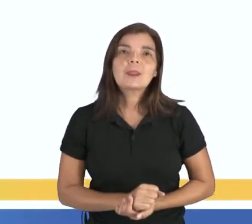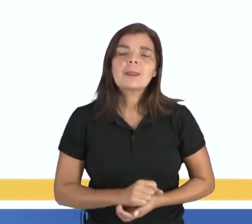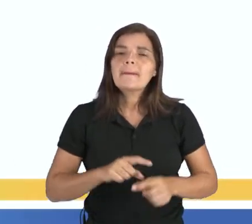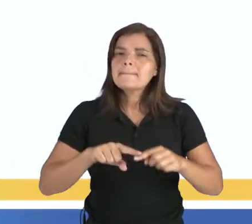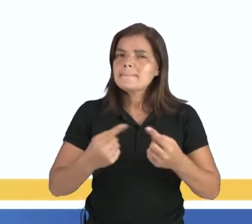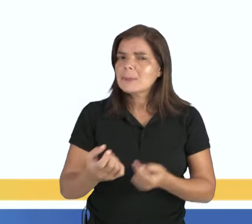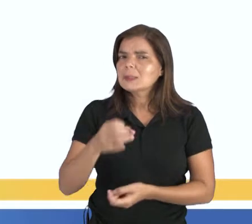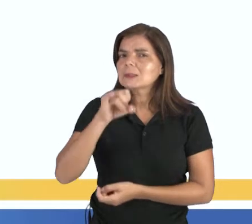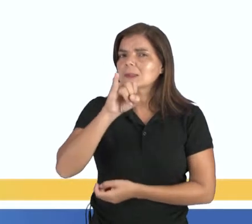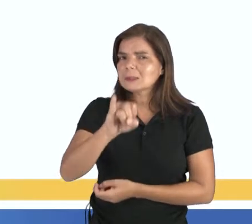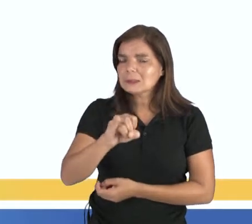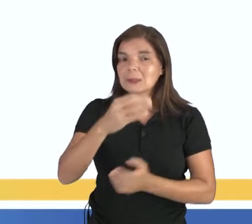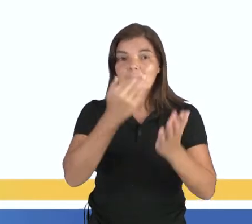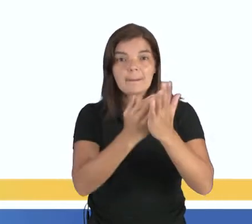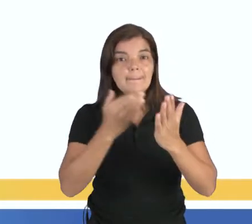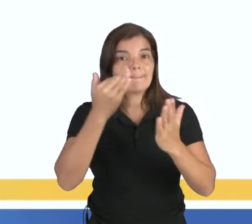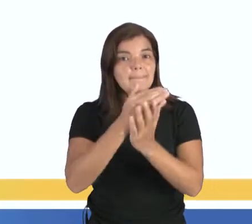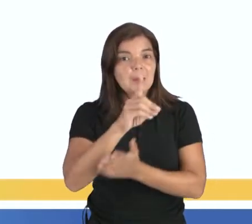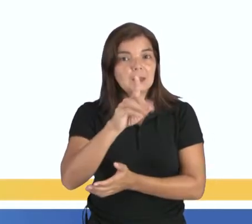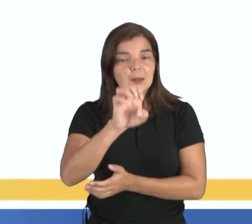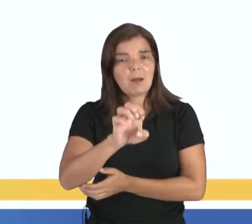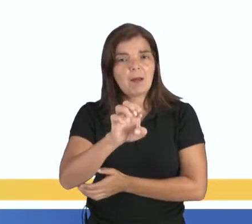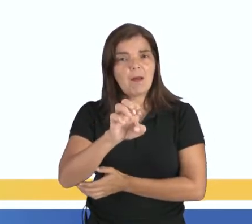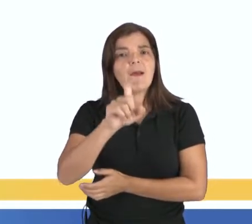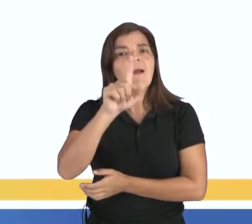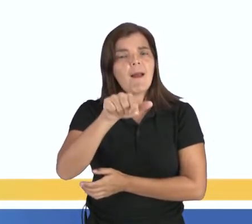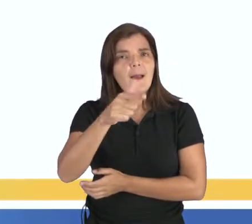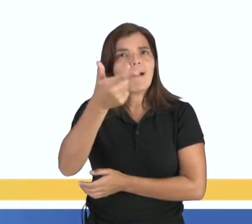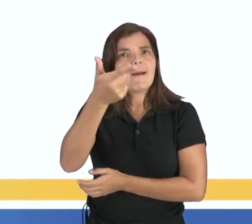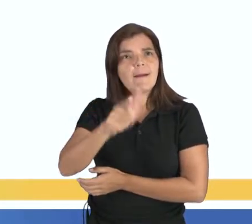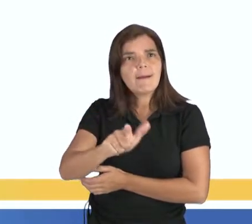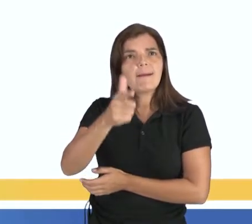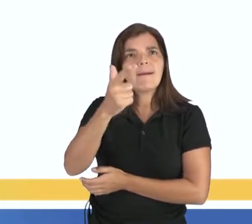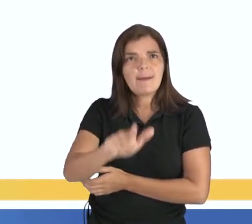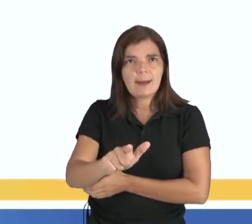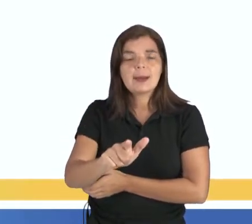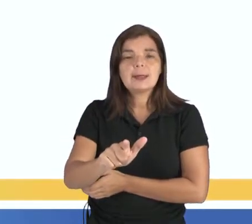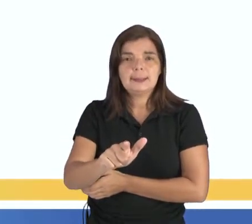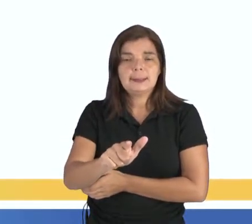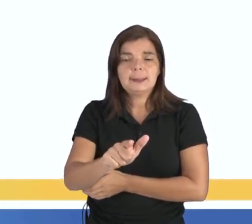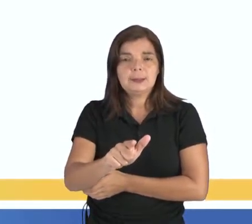Nos casos em que mais de é repetido, indicando